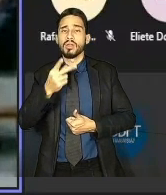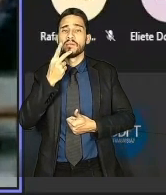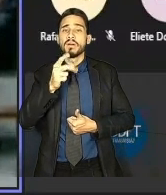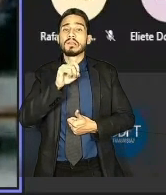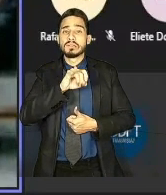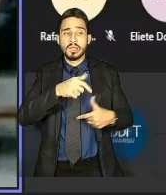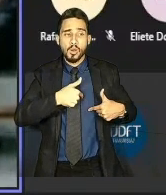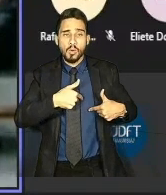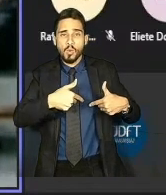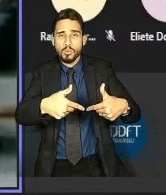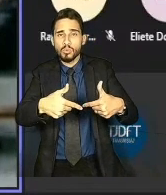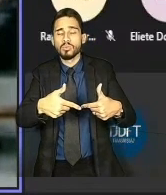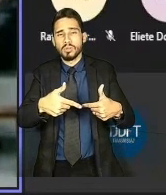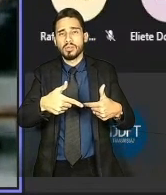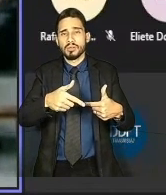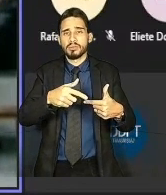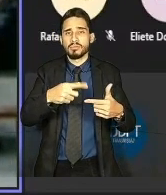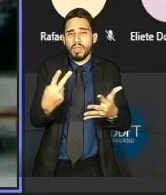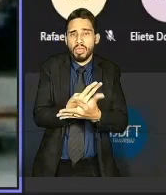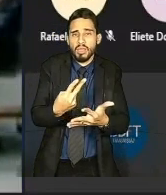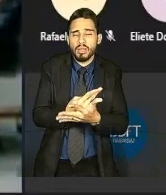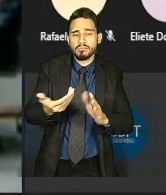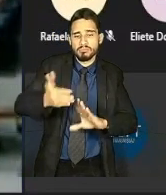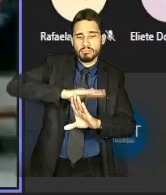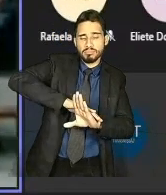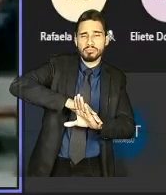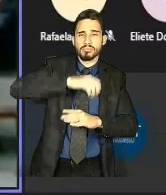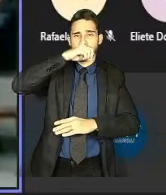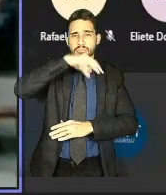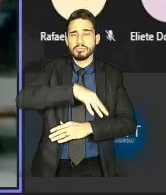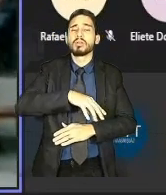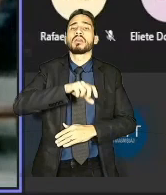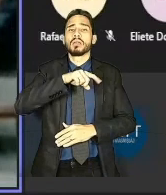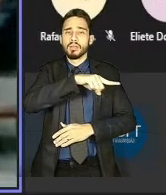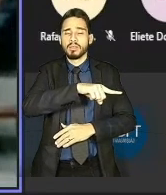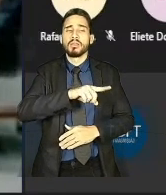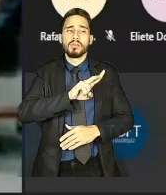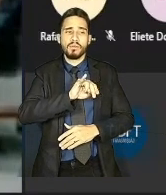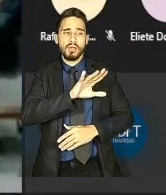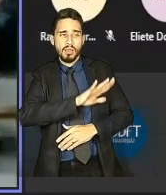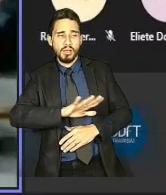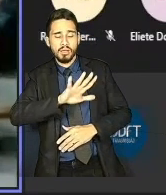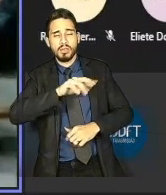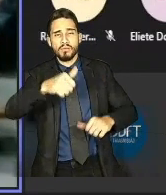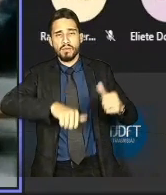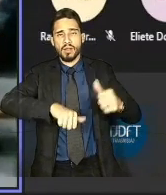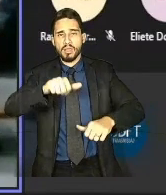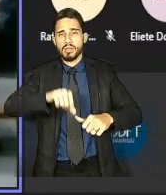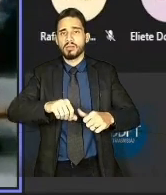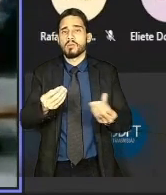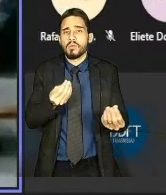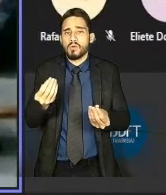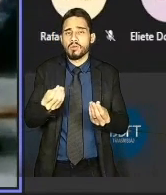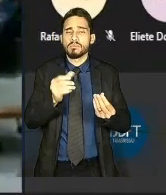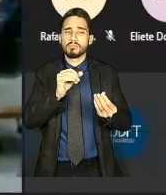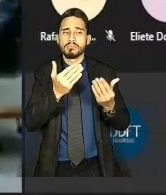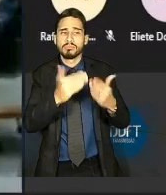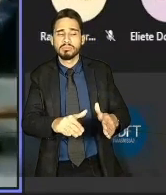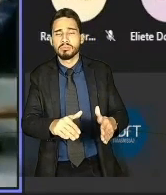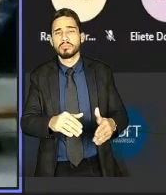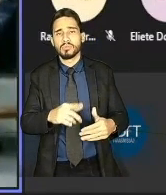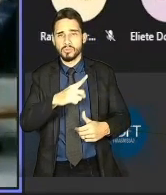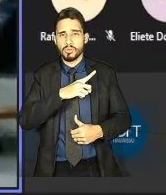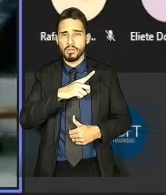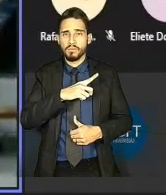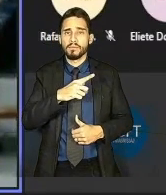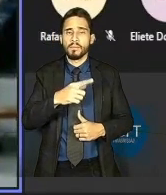consubstanciar conduta contrária à boa-fé objetiva, ou seja, independentemente da natureza do elemento volitivo, fecho aspas. A